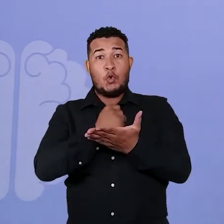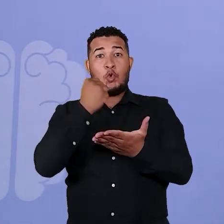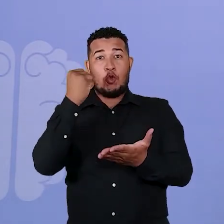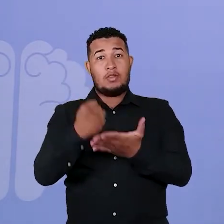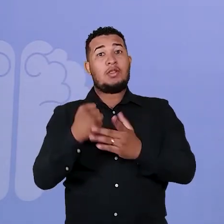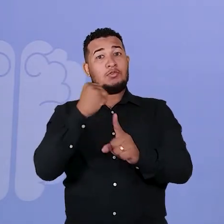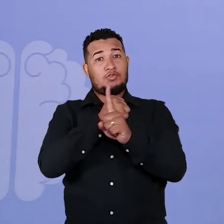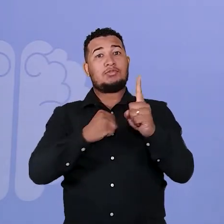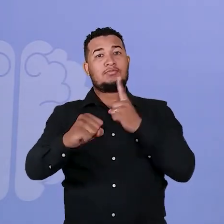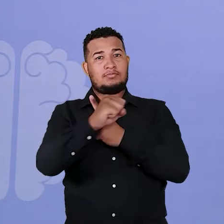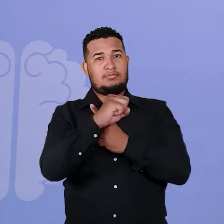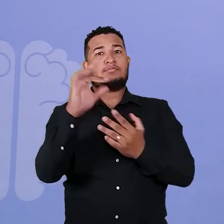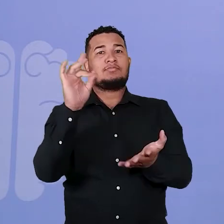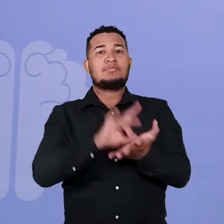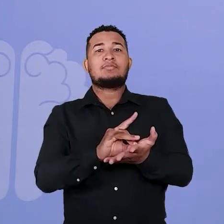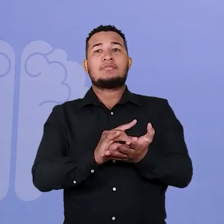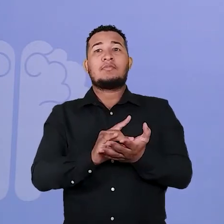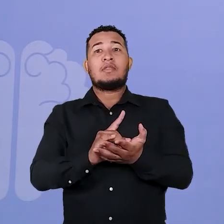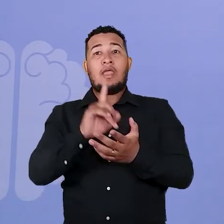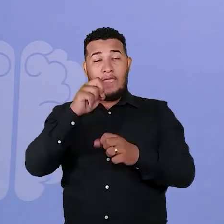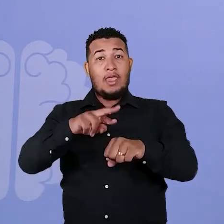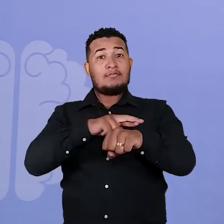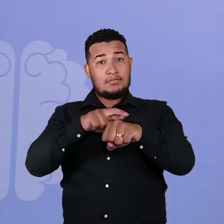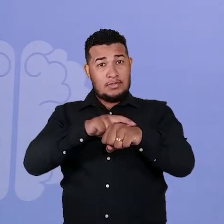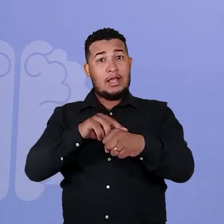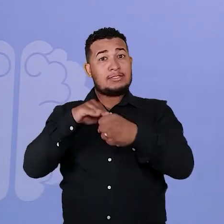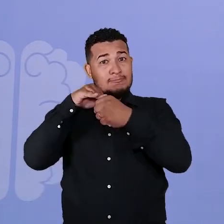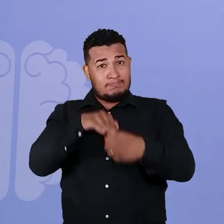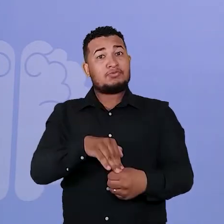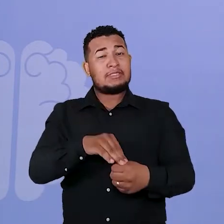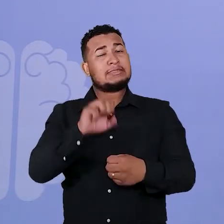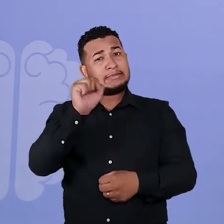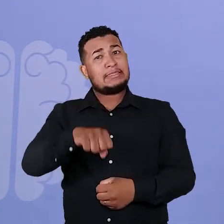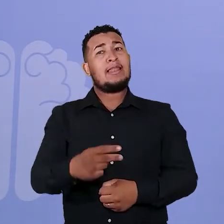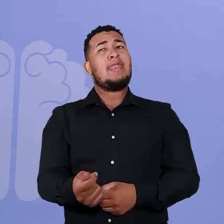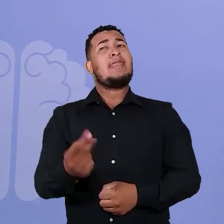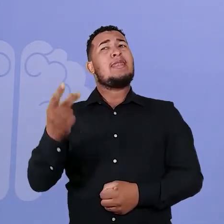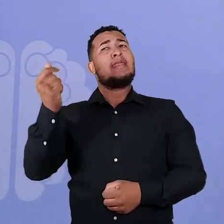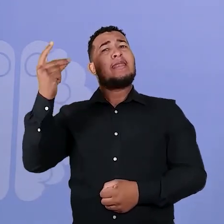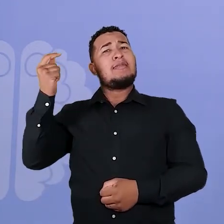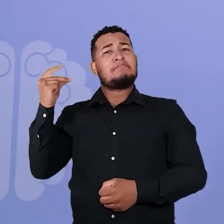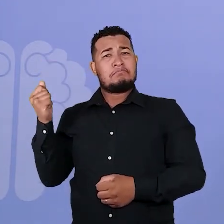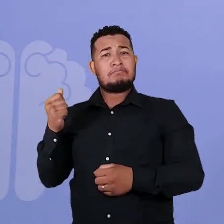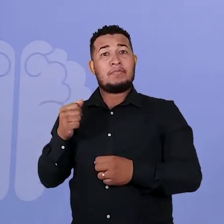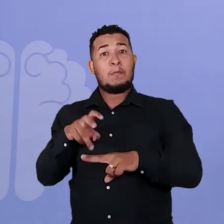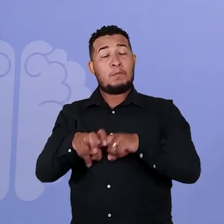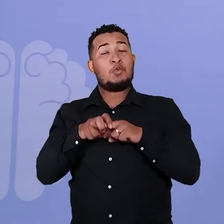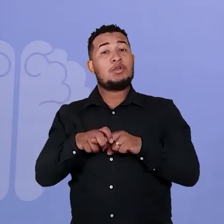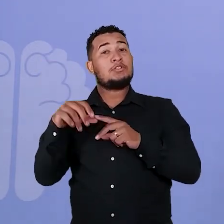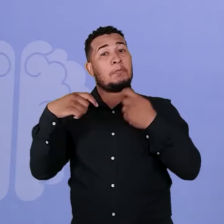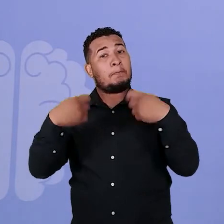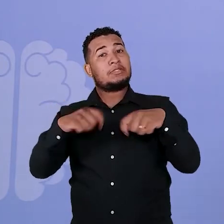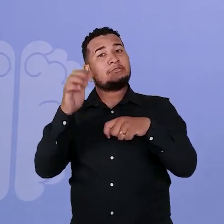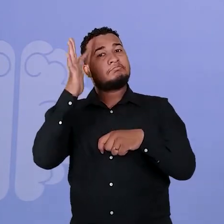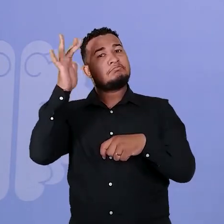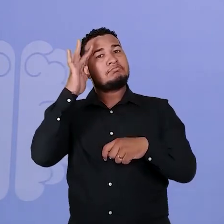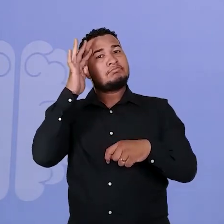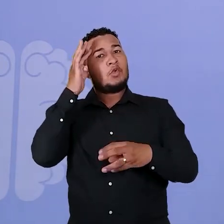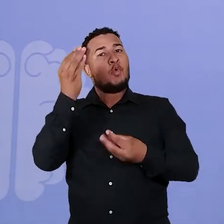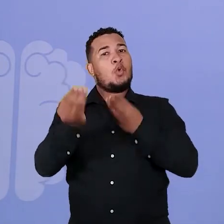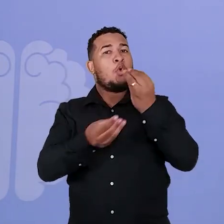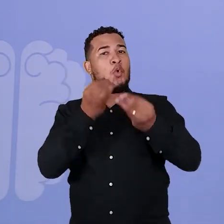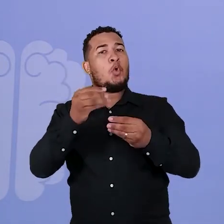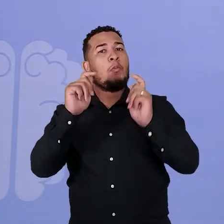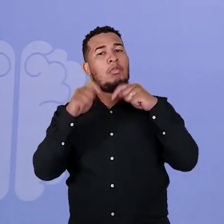o contrato social ele é racista desde o começo. E daí a necessidade da gente